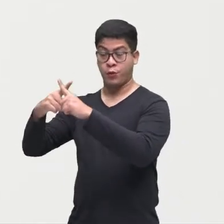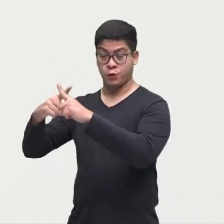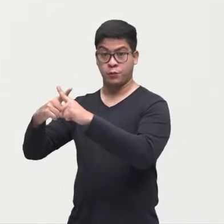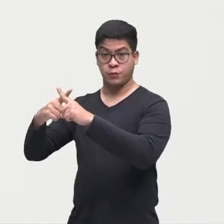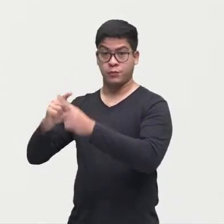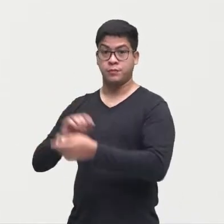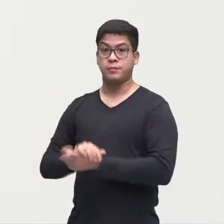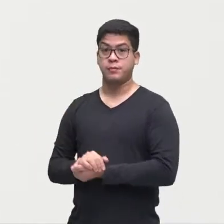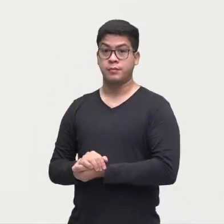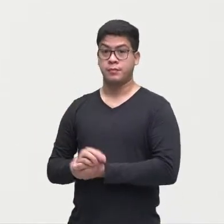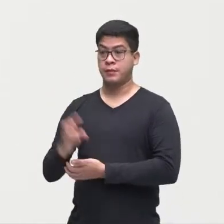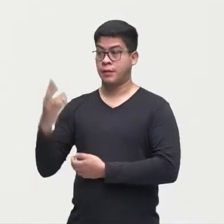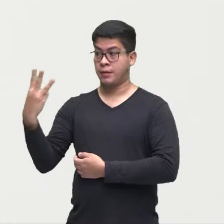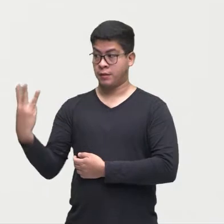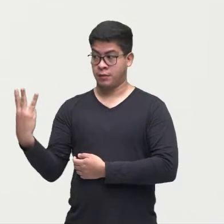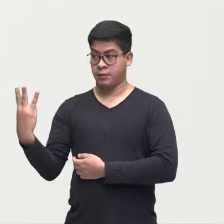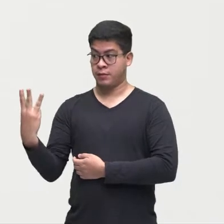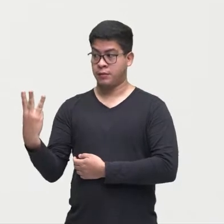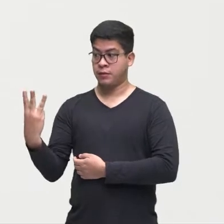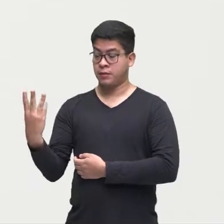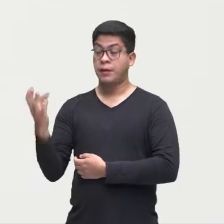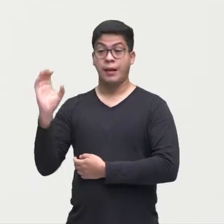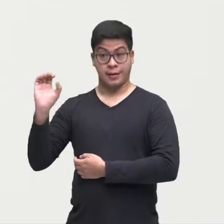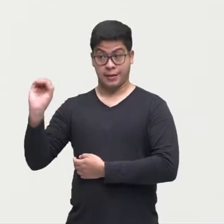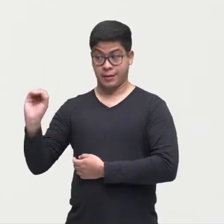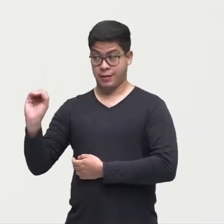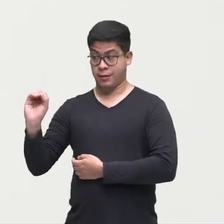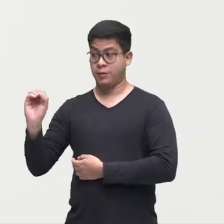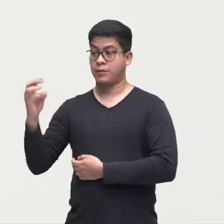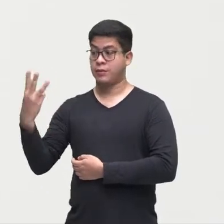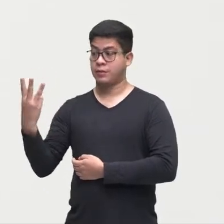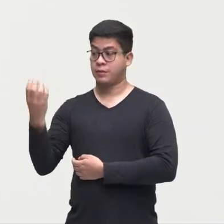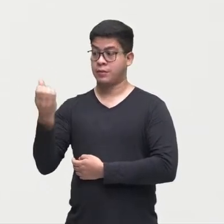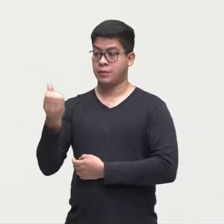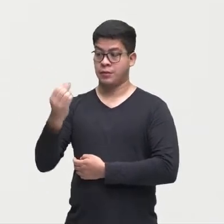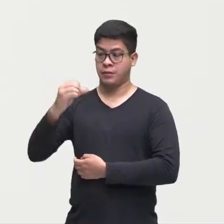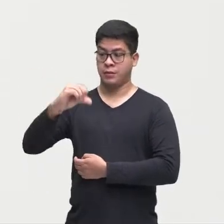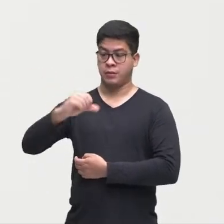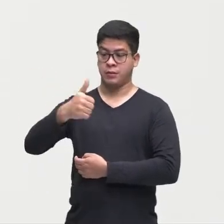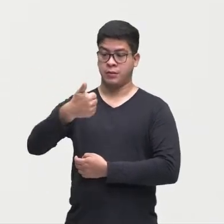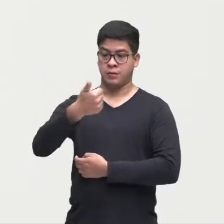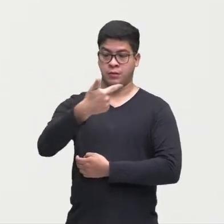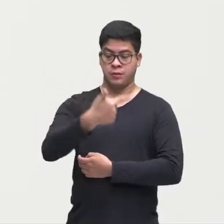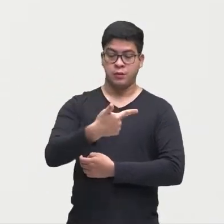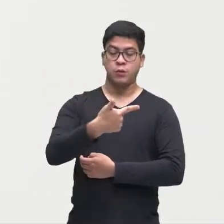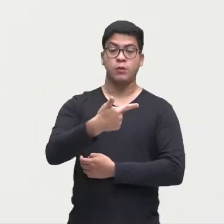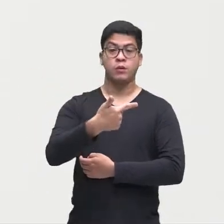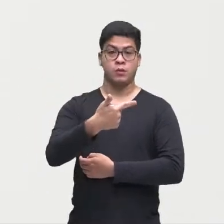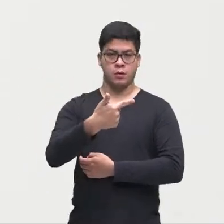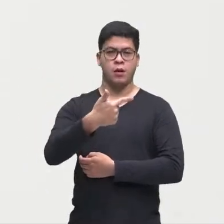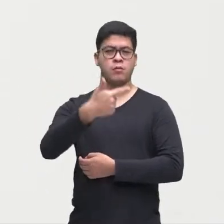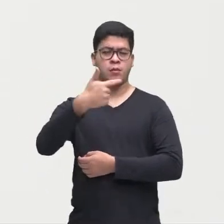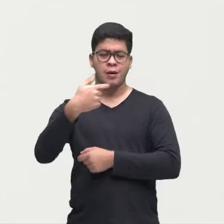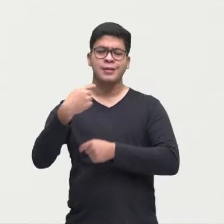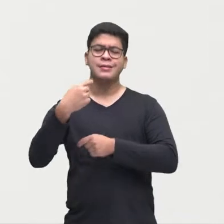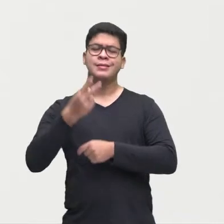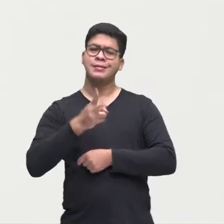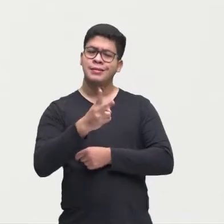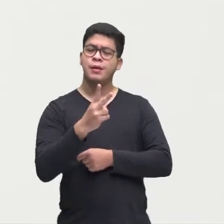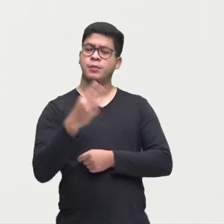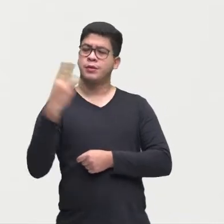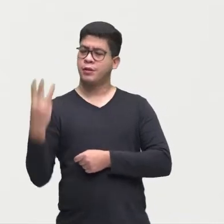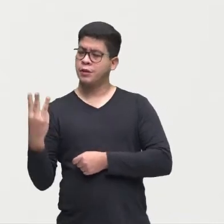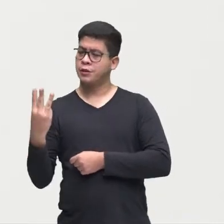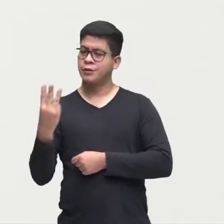Múltiplo de 3, 0, 3, 6, 9, percebam que a gente vai contando sempre de 3 em